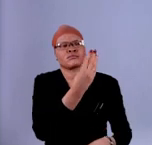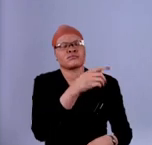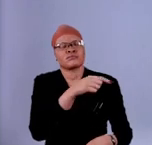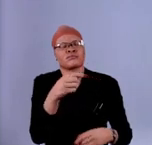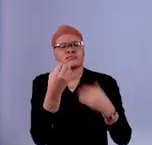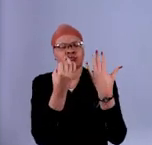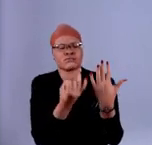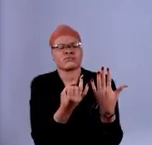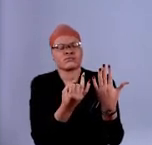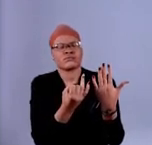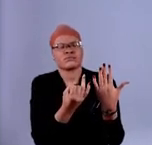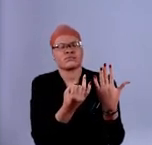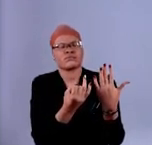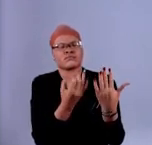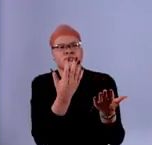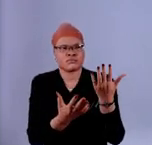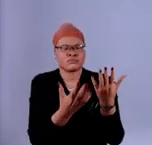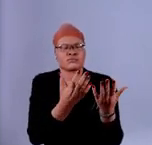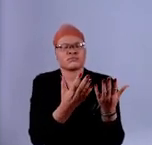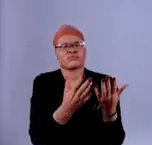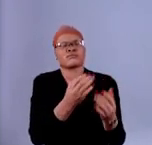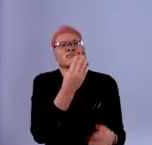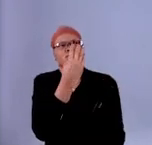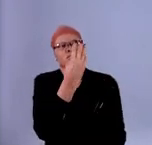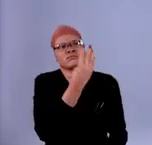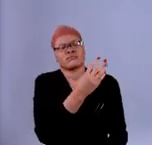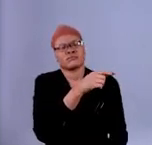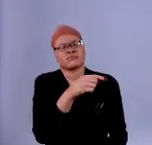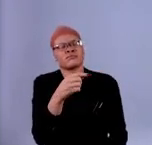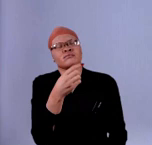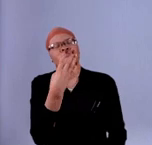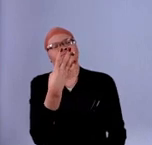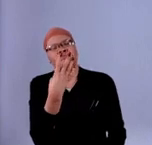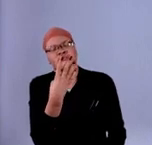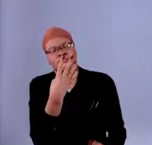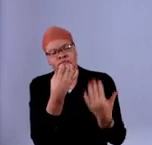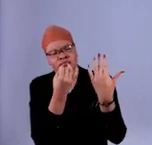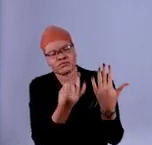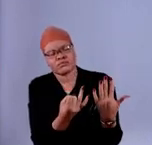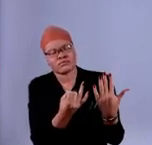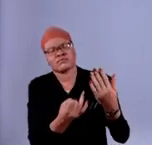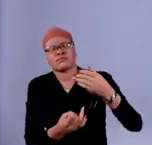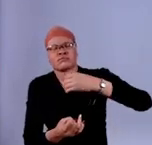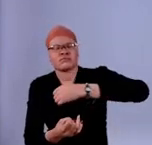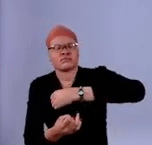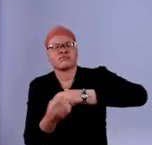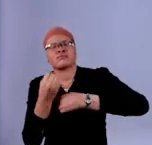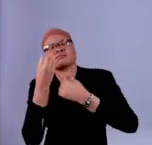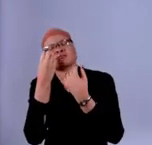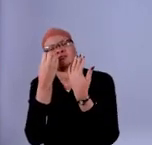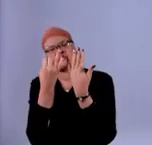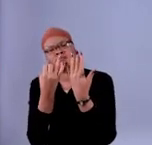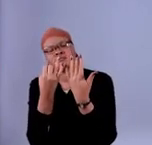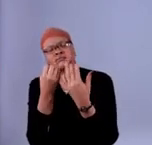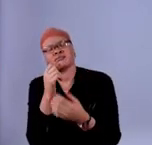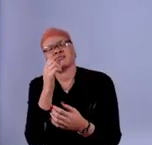e temos cinco sobre sete vamos fazer a comparação pode sobre 7 menor que 5 sobre sempre aliás